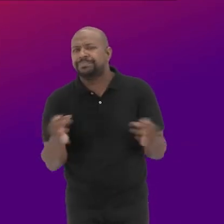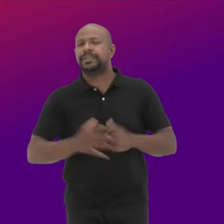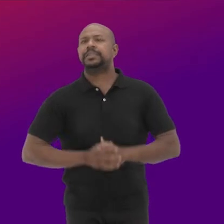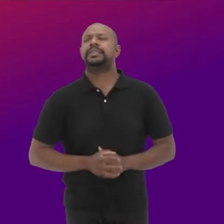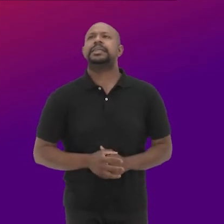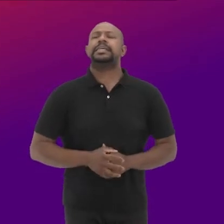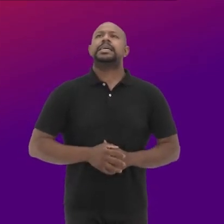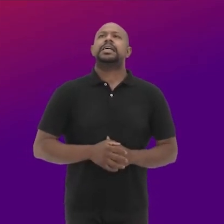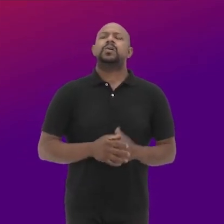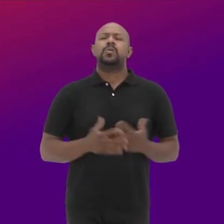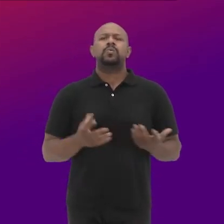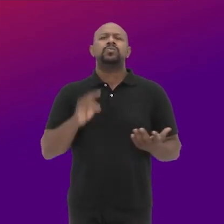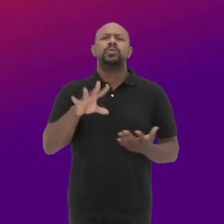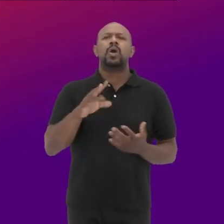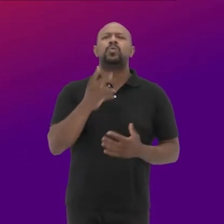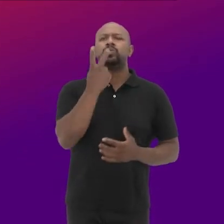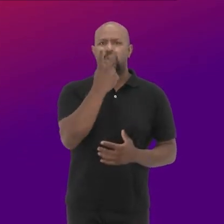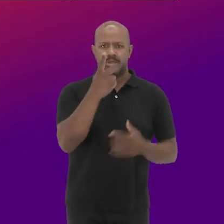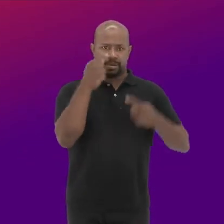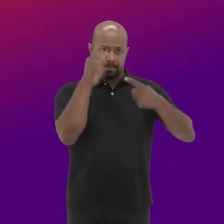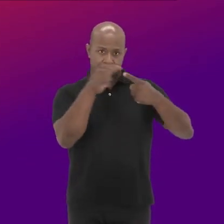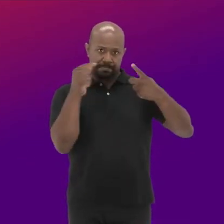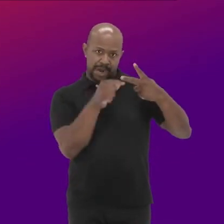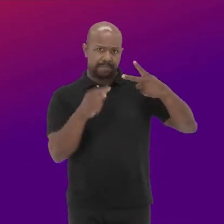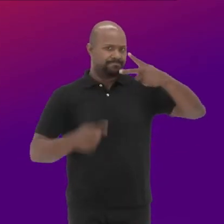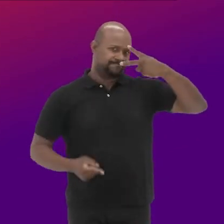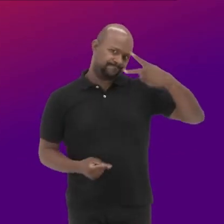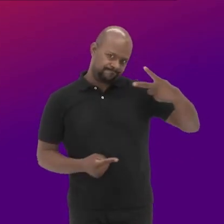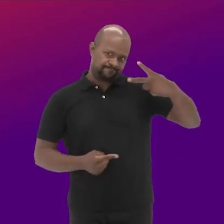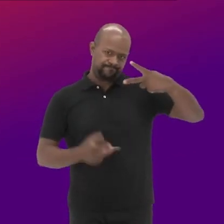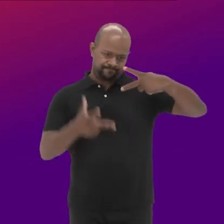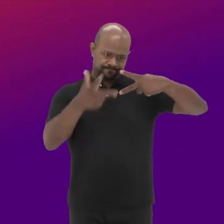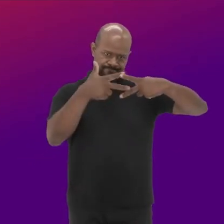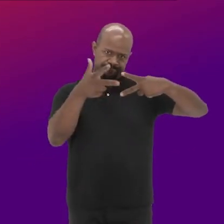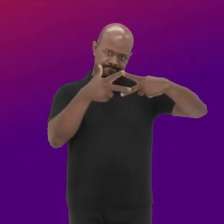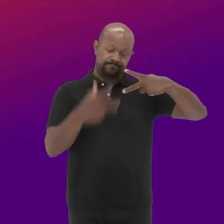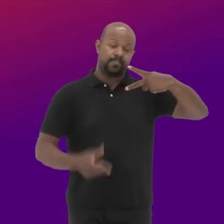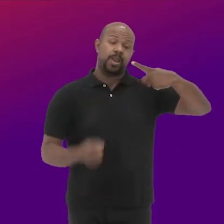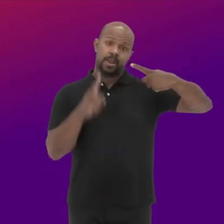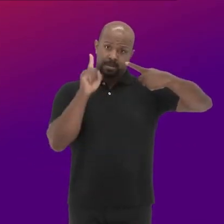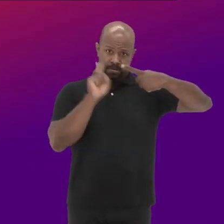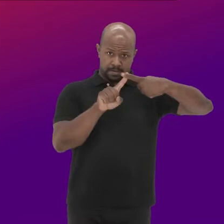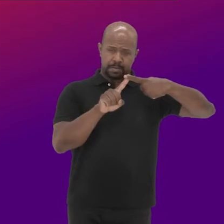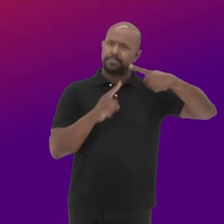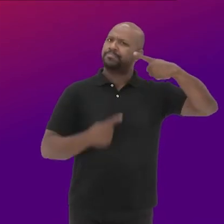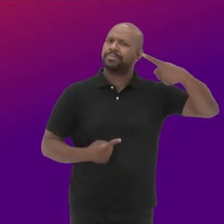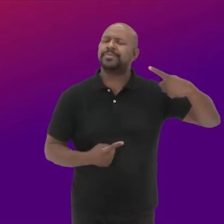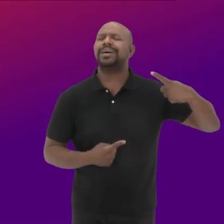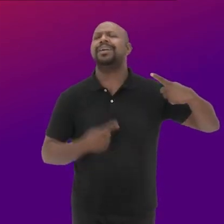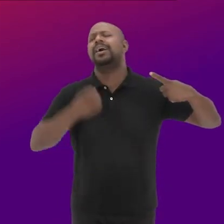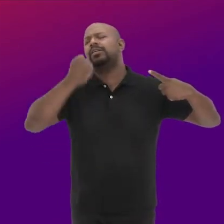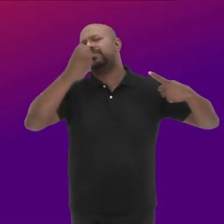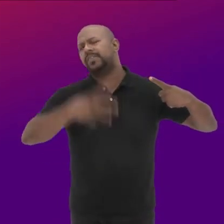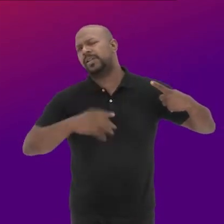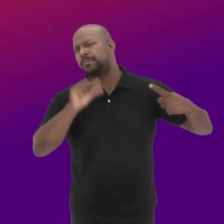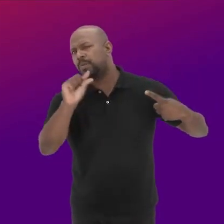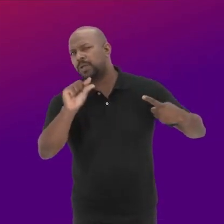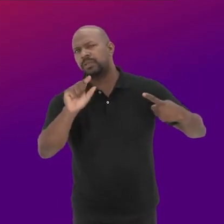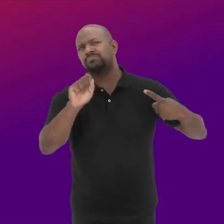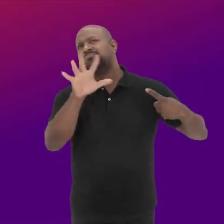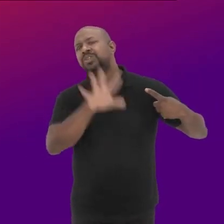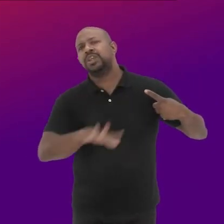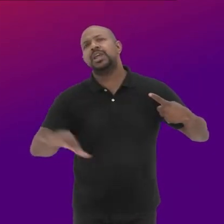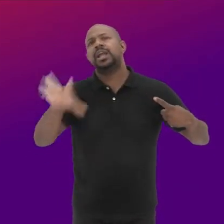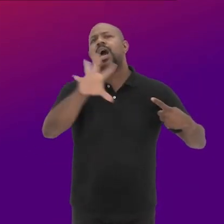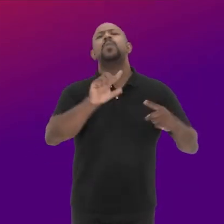simples, com apenas 2 pontos. O primeiro ponto, na verdade, é falar um pouquinho, em